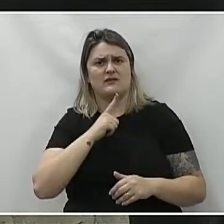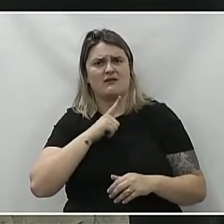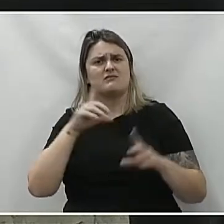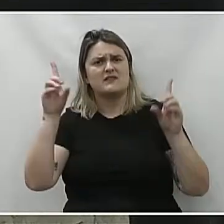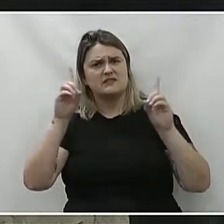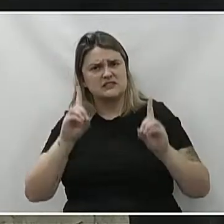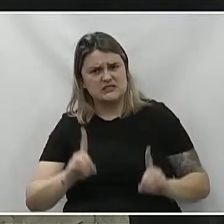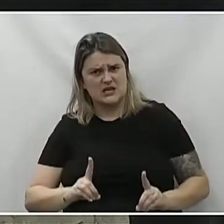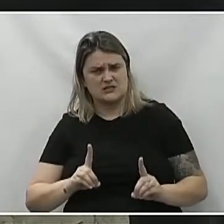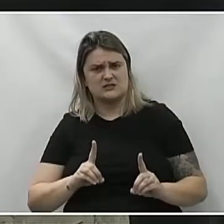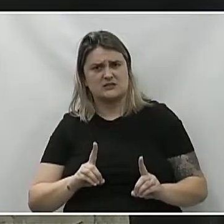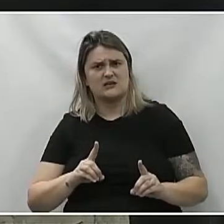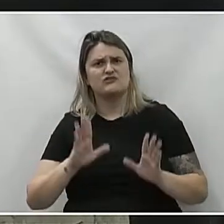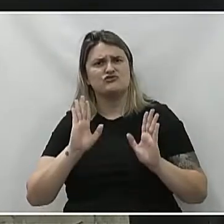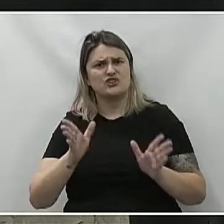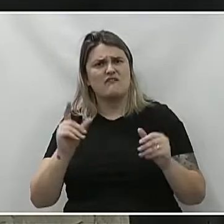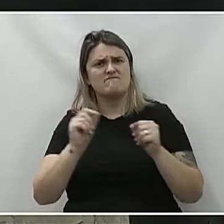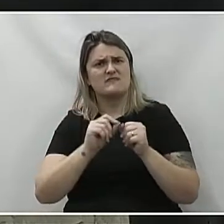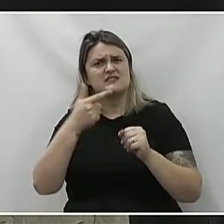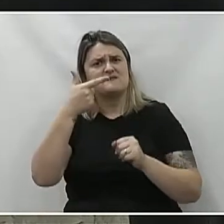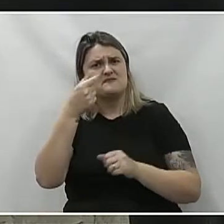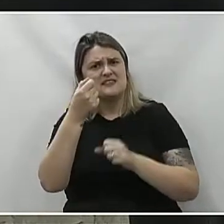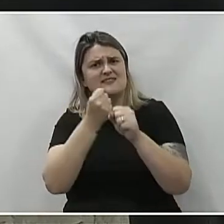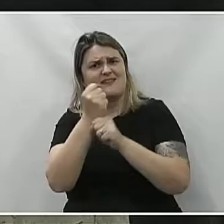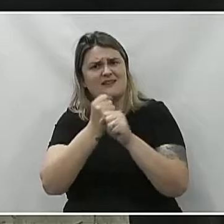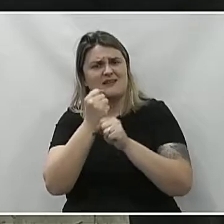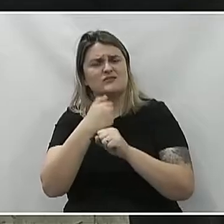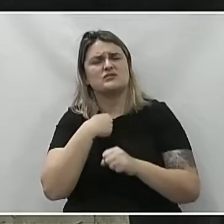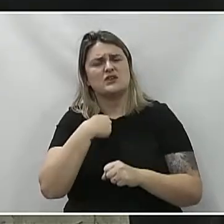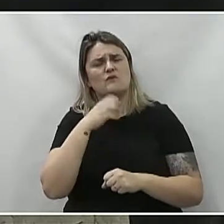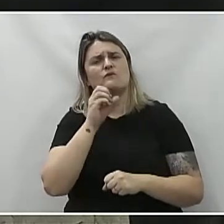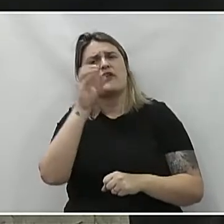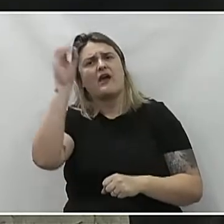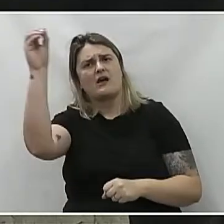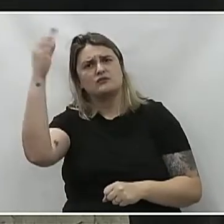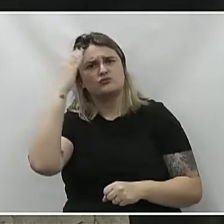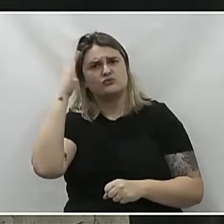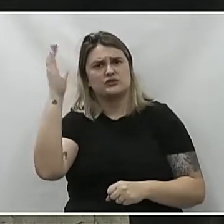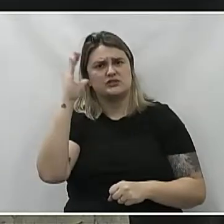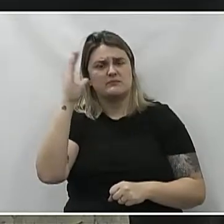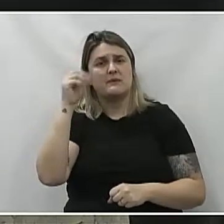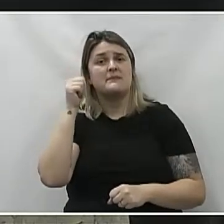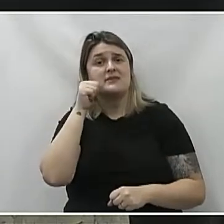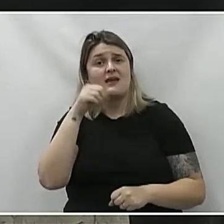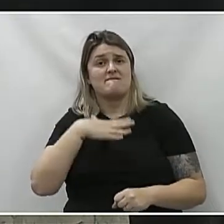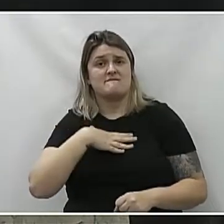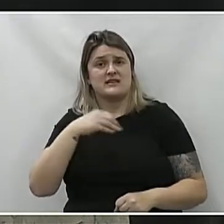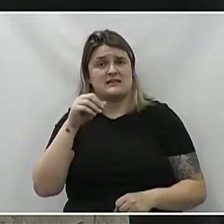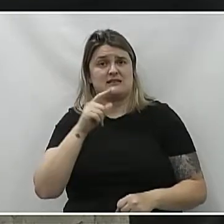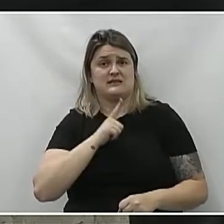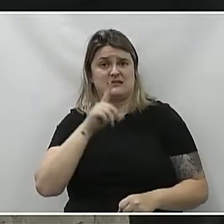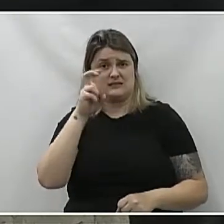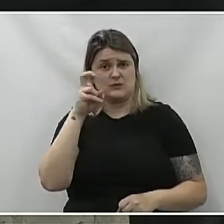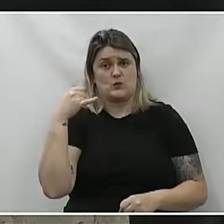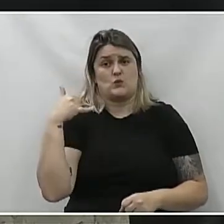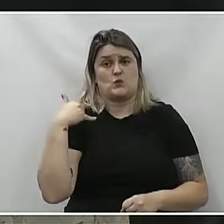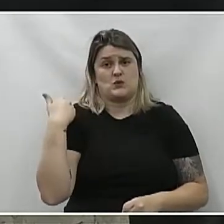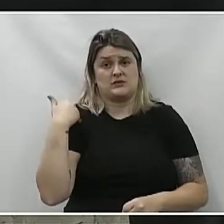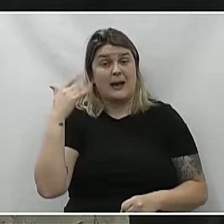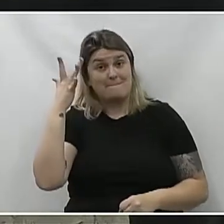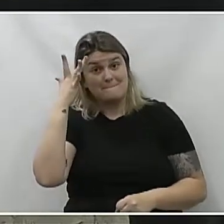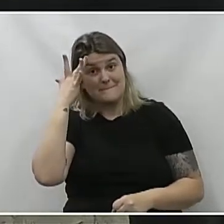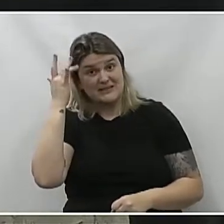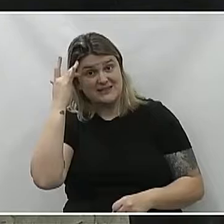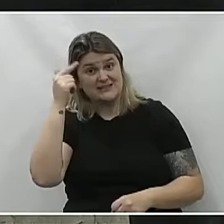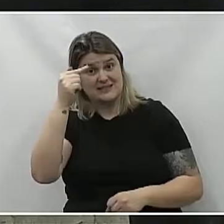tem em torno de 19 a 20 anos que eu vou para Curitiba constantemente com os meus filhos. A pequenininha de 5 anos viaja amanhã de manhã